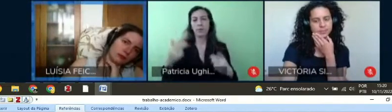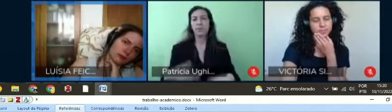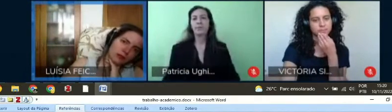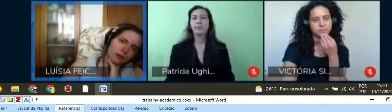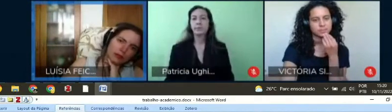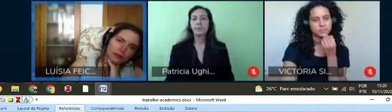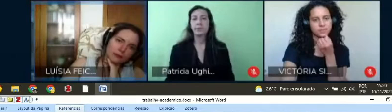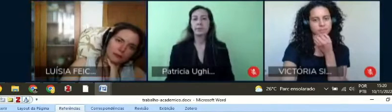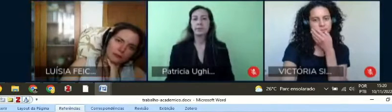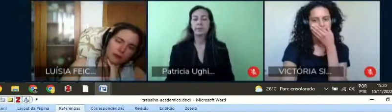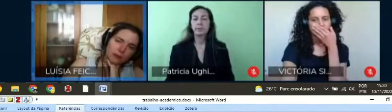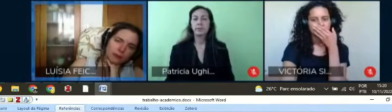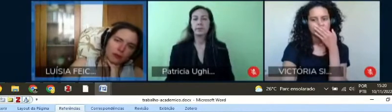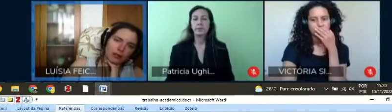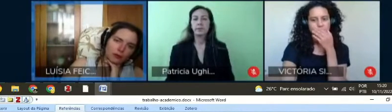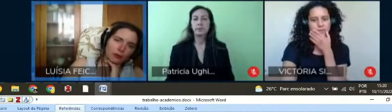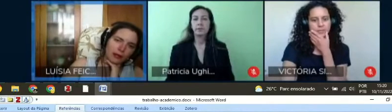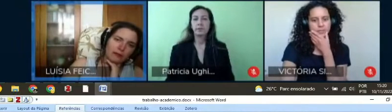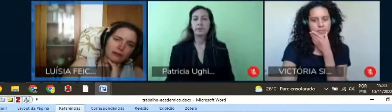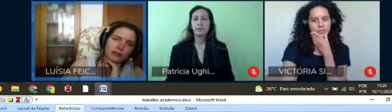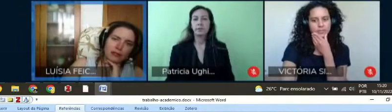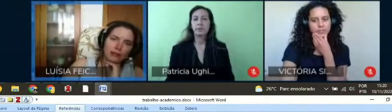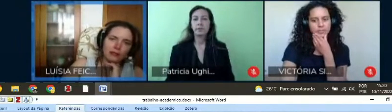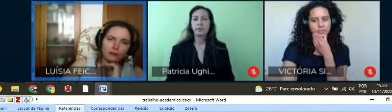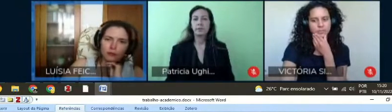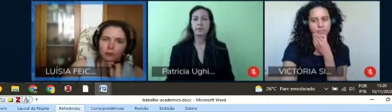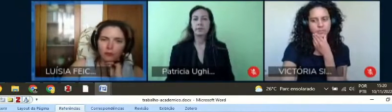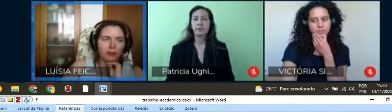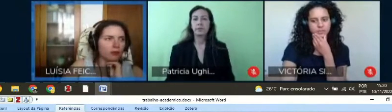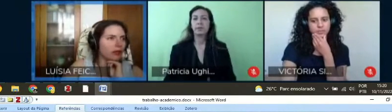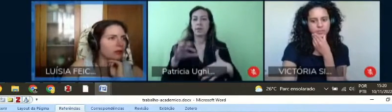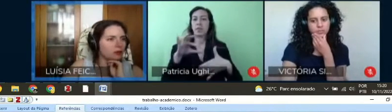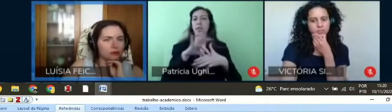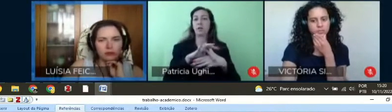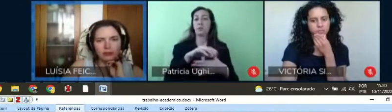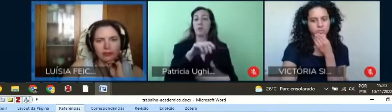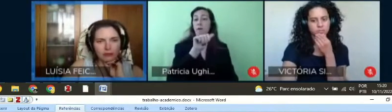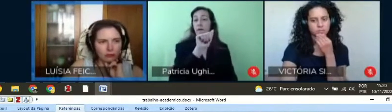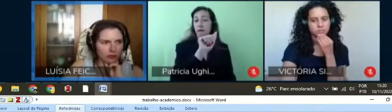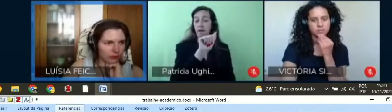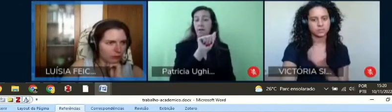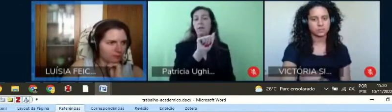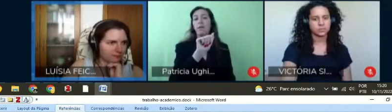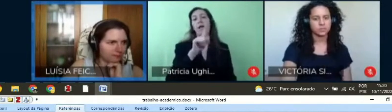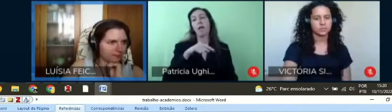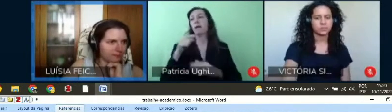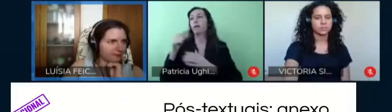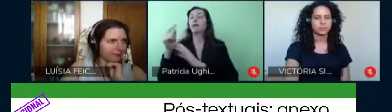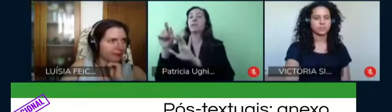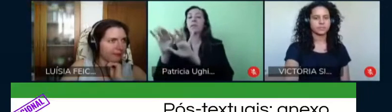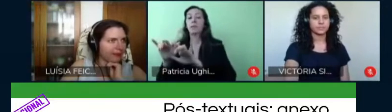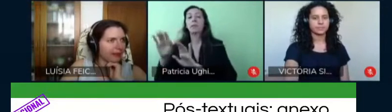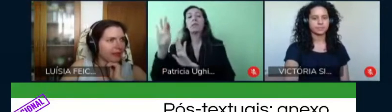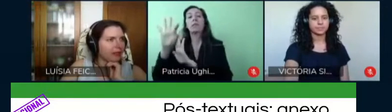for o anexo A vai ser aquele que for o primeiro anexo citado no texto.